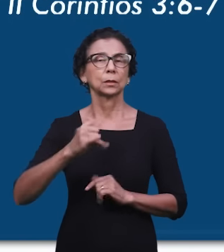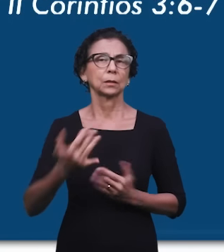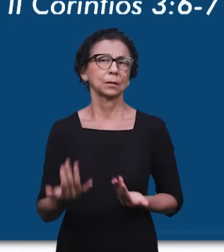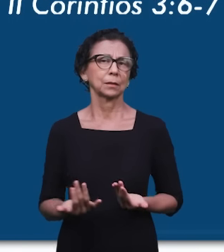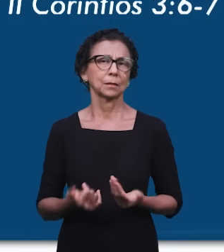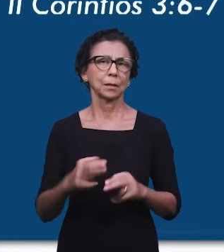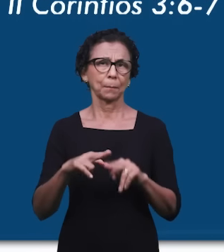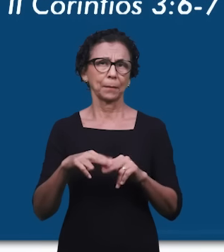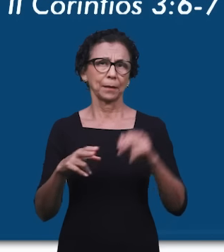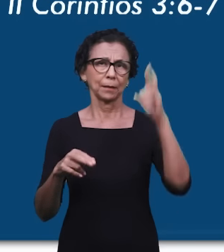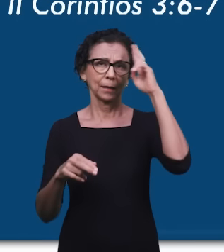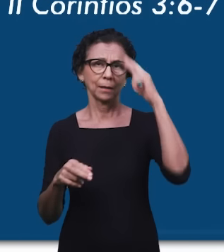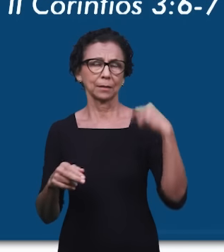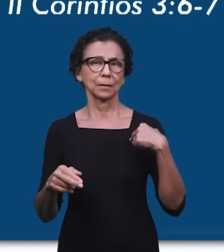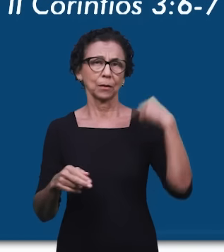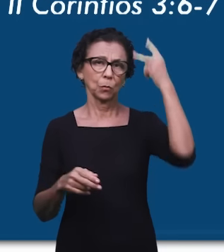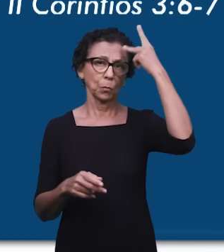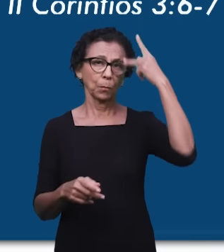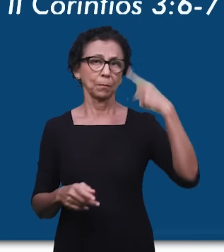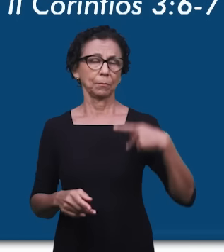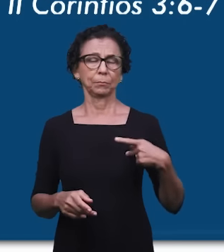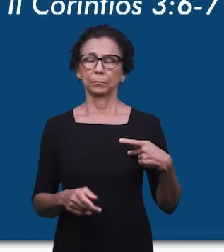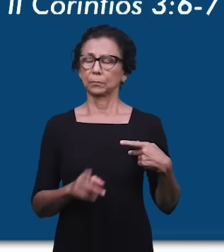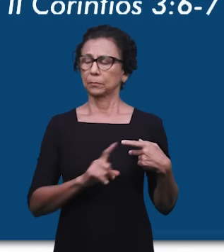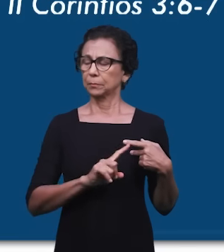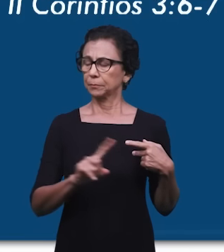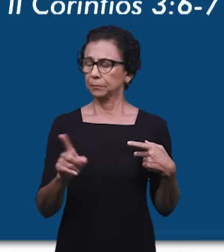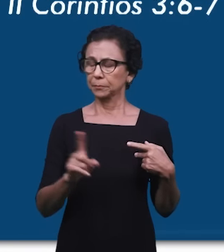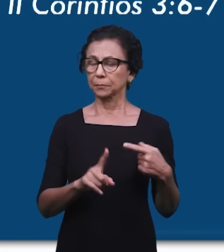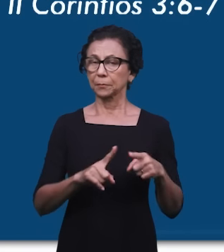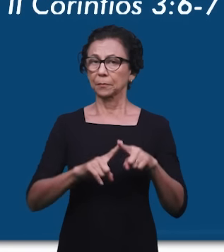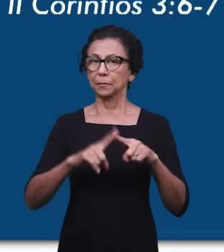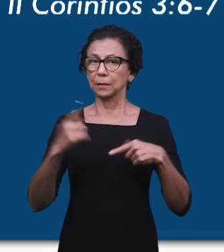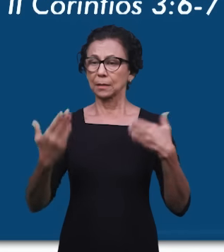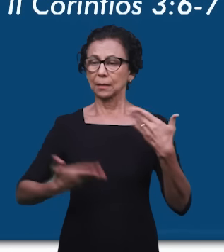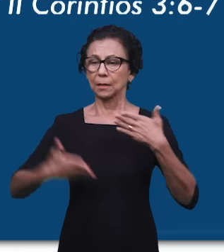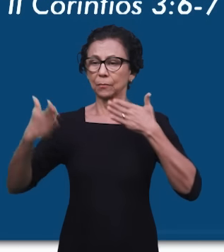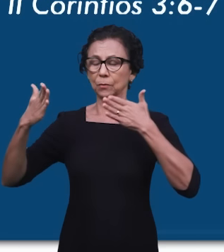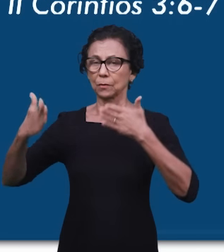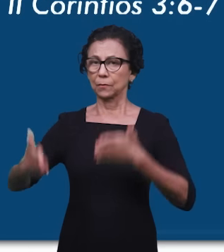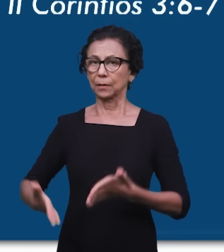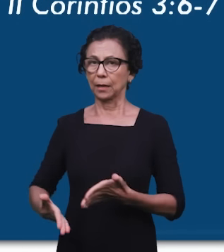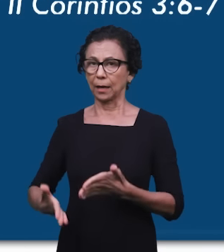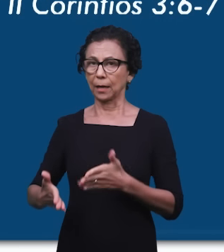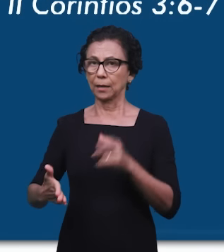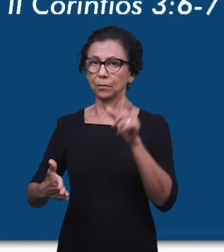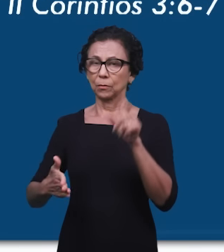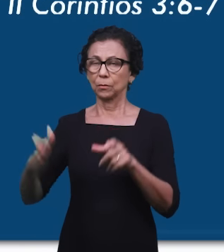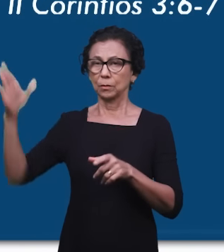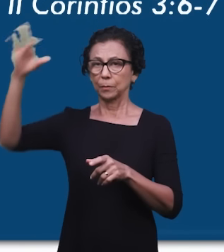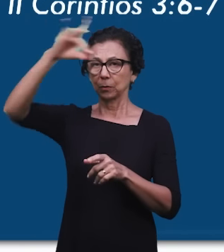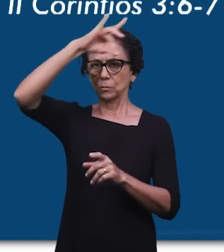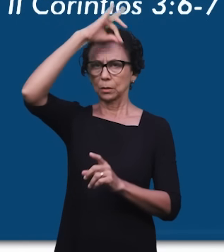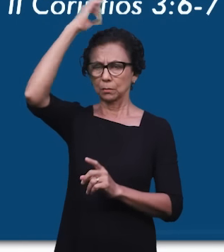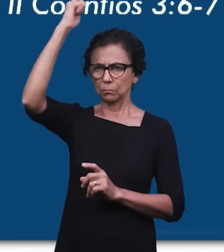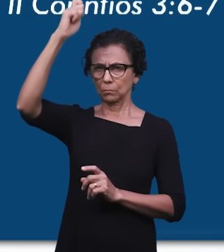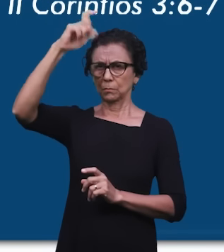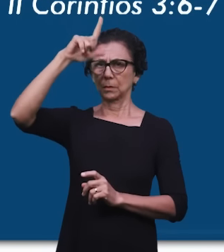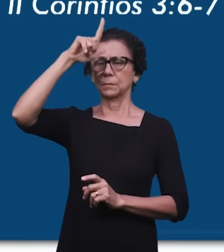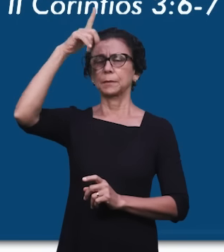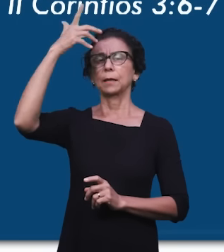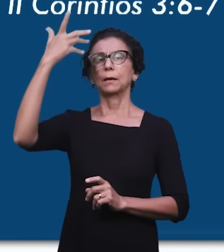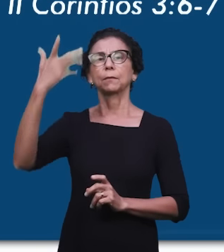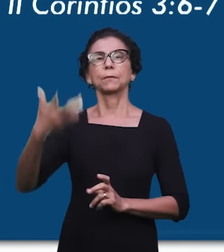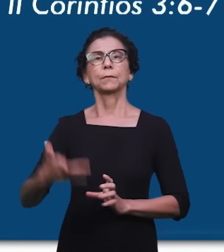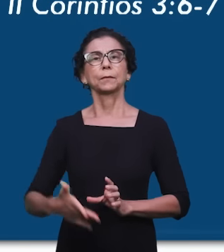mas homens, né, santos de Deus falaram inspirados pelo Espírito Santo. Então, a inspiração estava